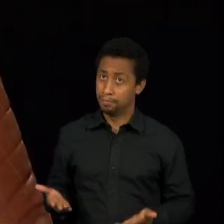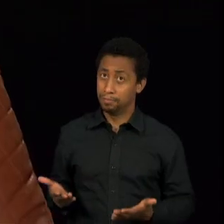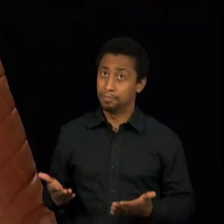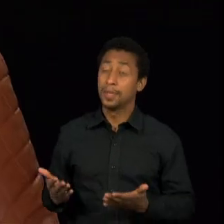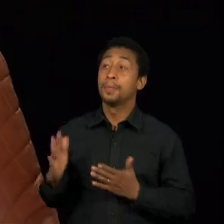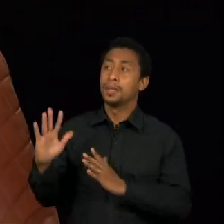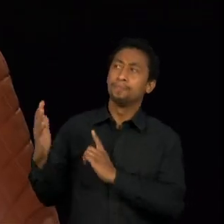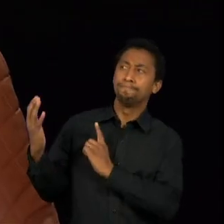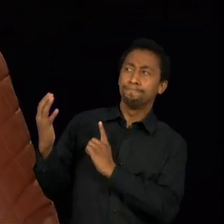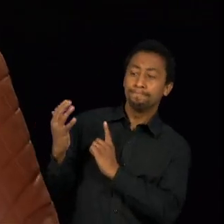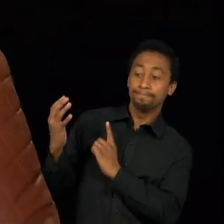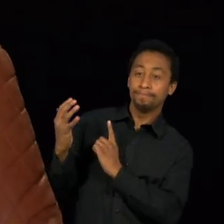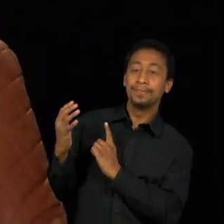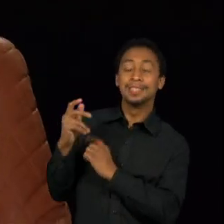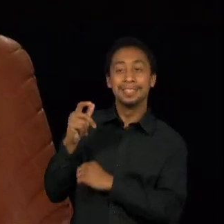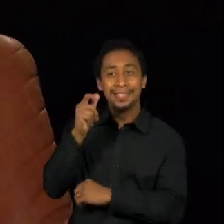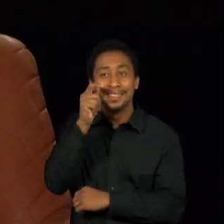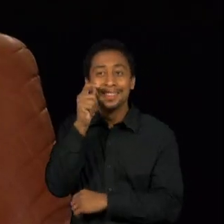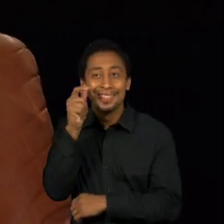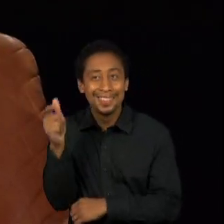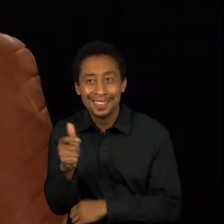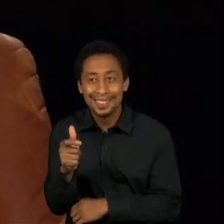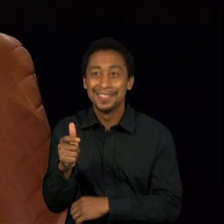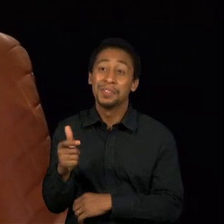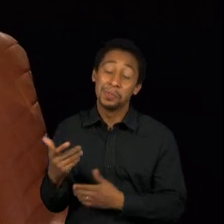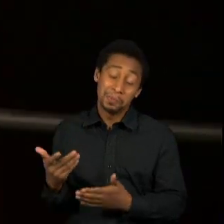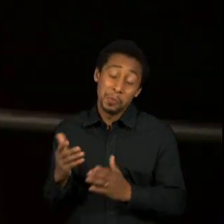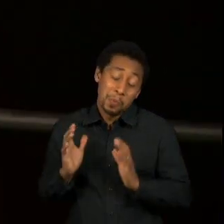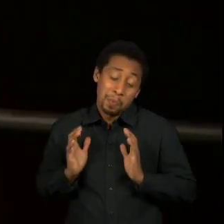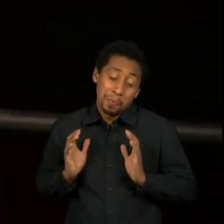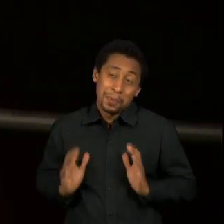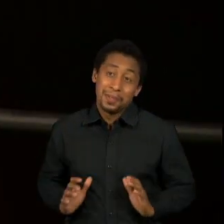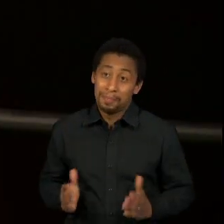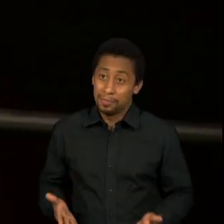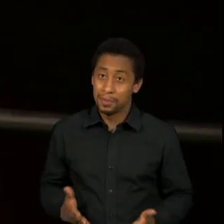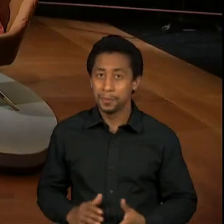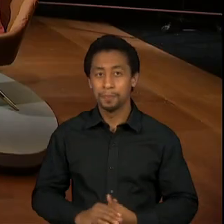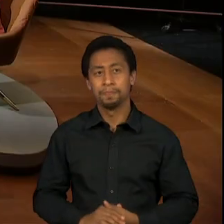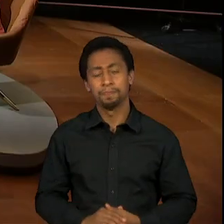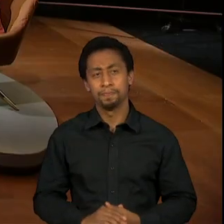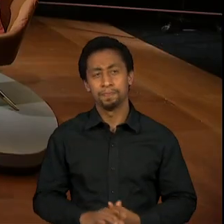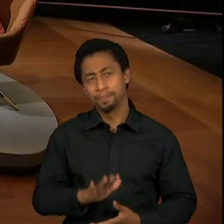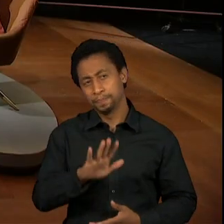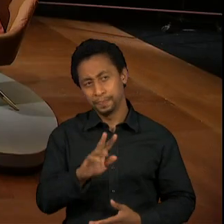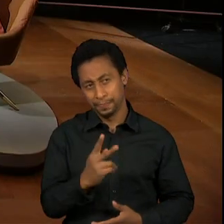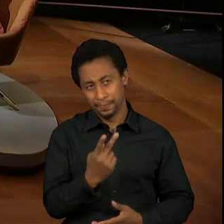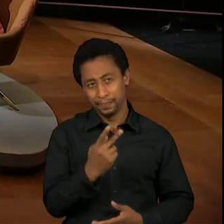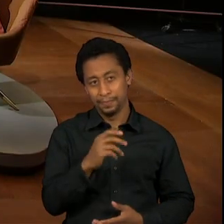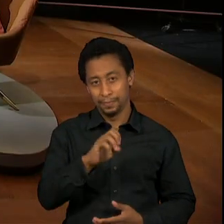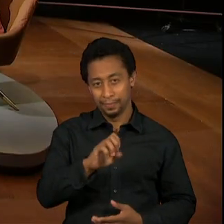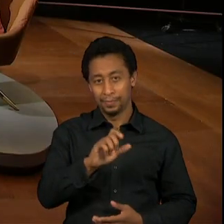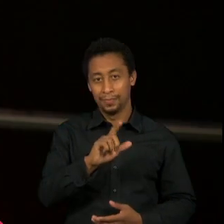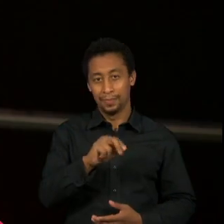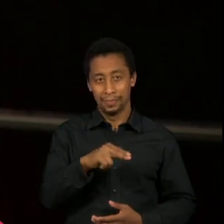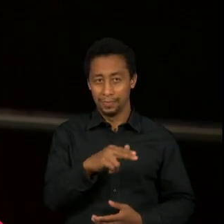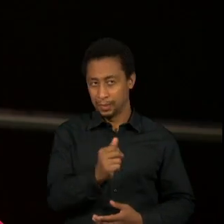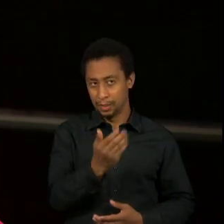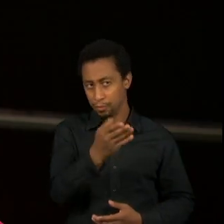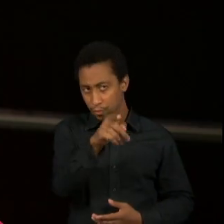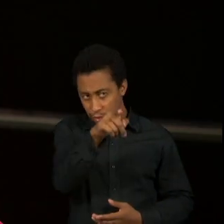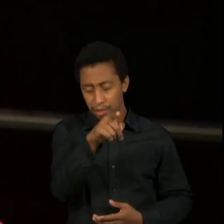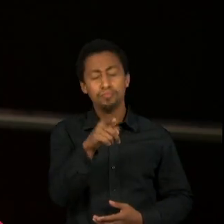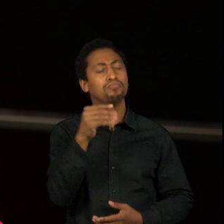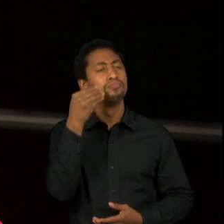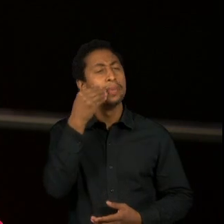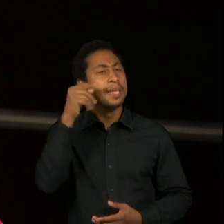influência interessante, tá entendendo? No comportamento. Helena, e o que esse tempo na Índia provocou em você? O que essa experiência